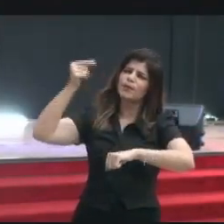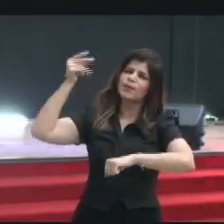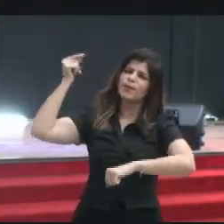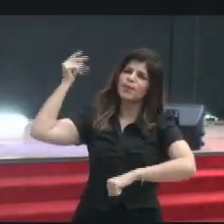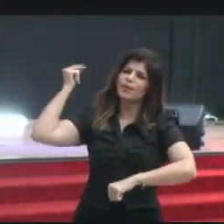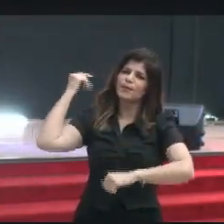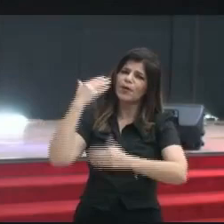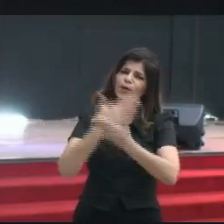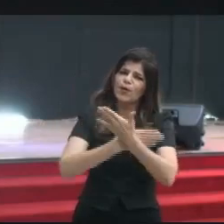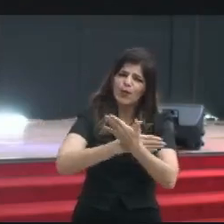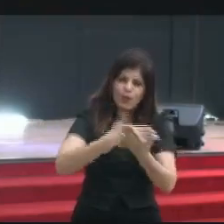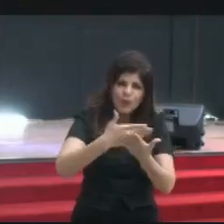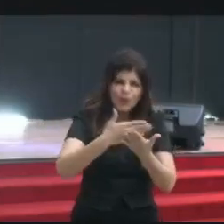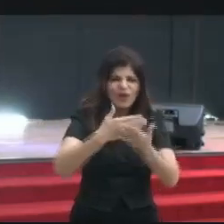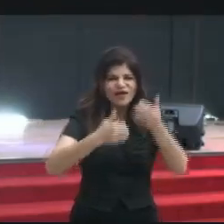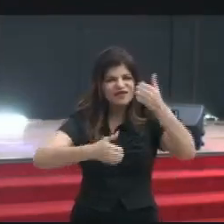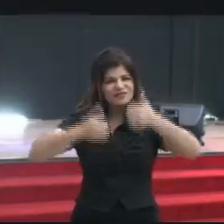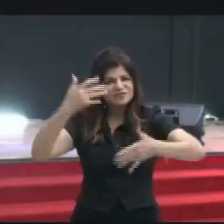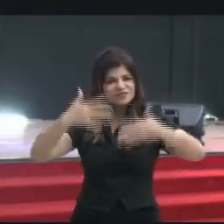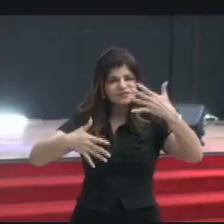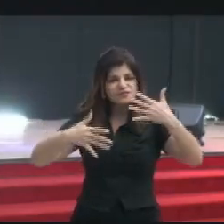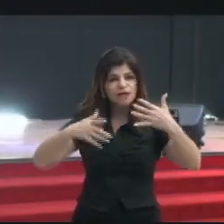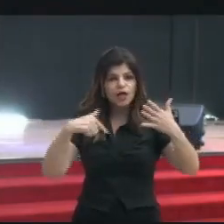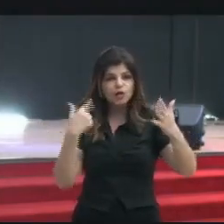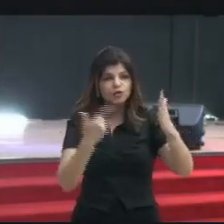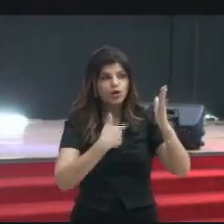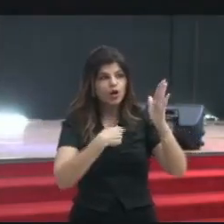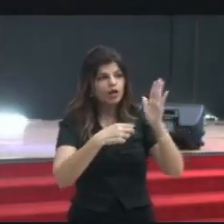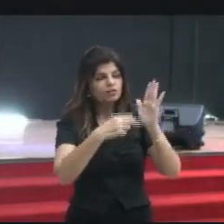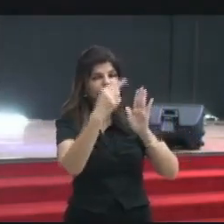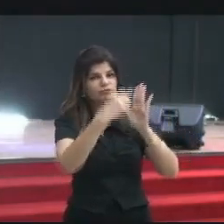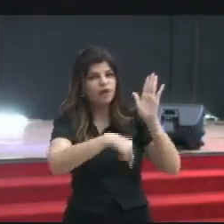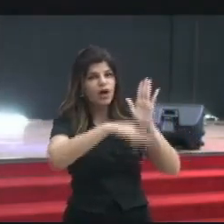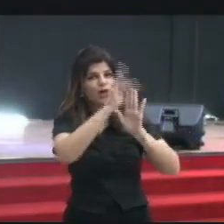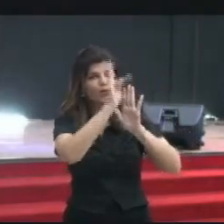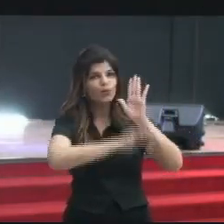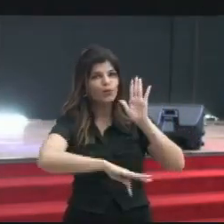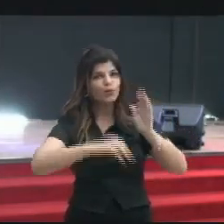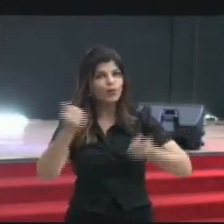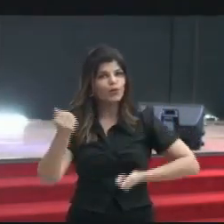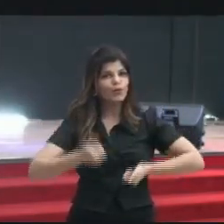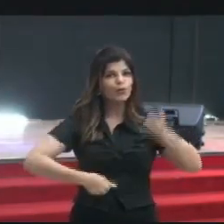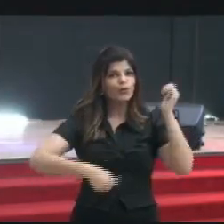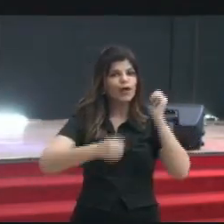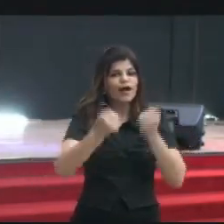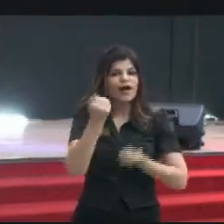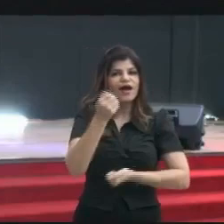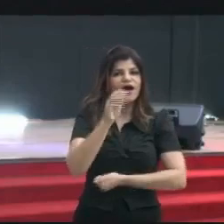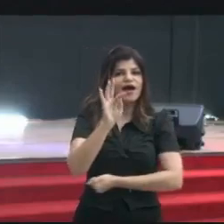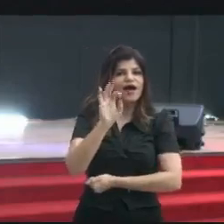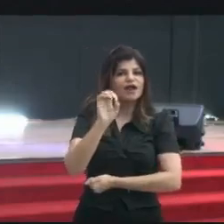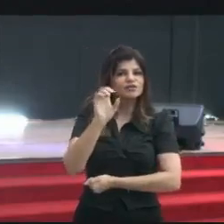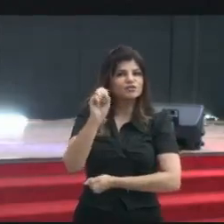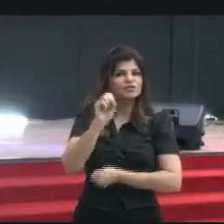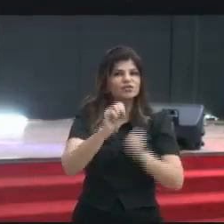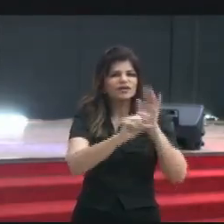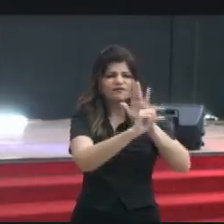primórdios. E quando nós lemos Atos dos Apóstolos, e particularmente este